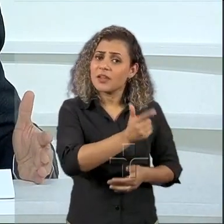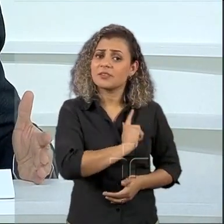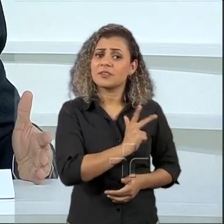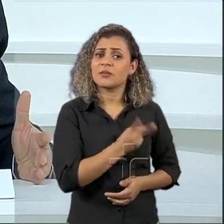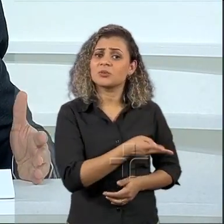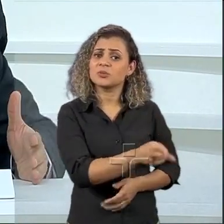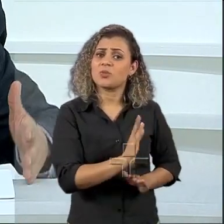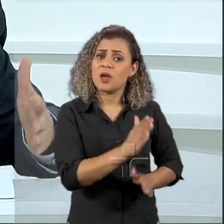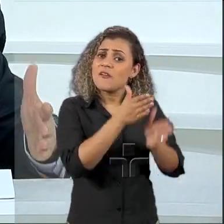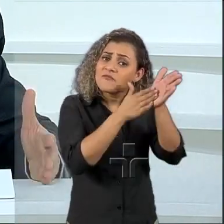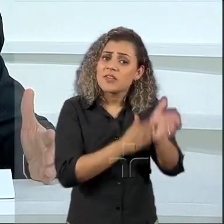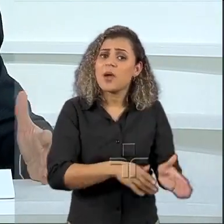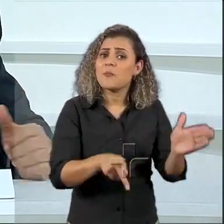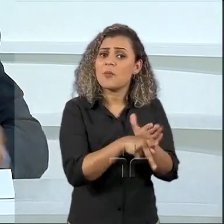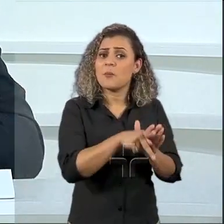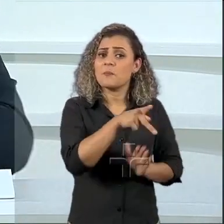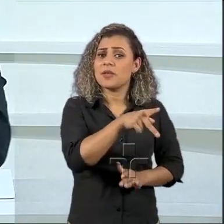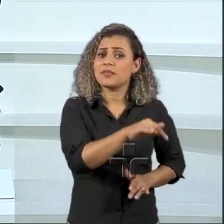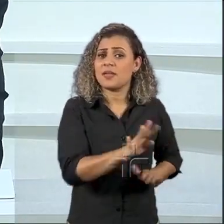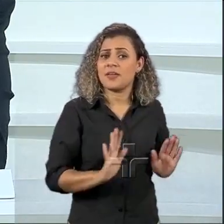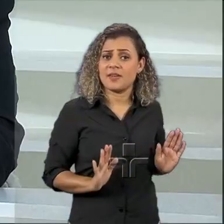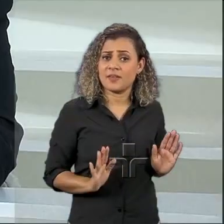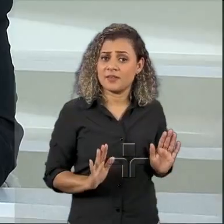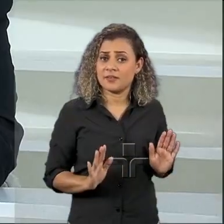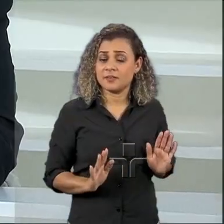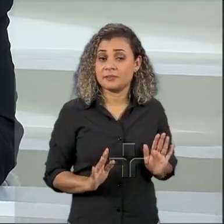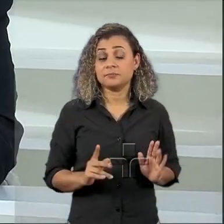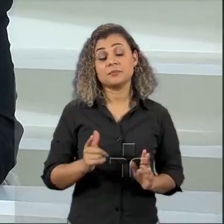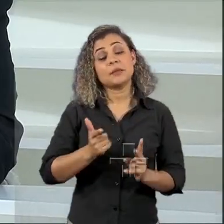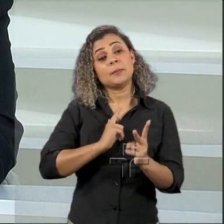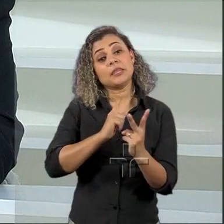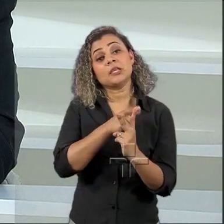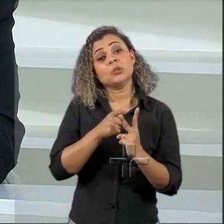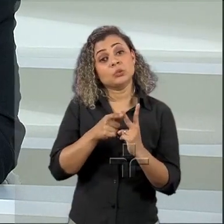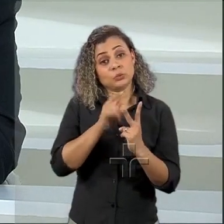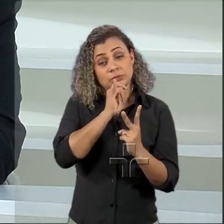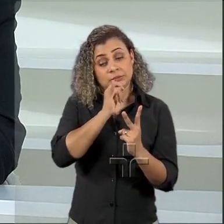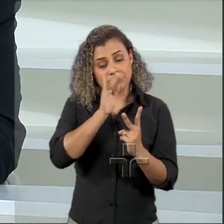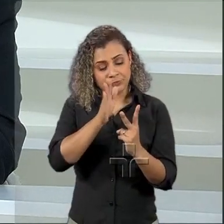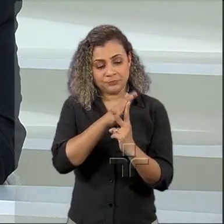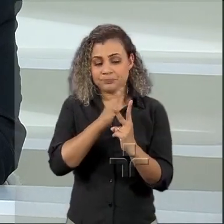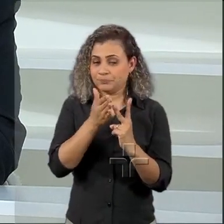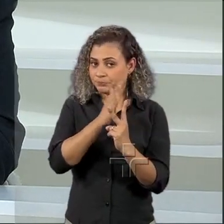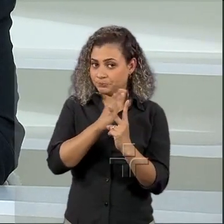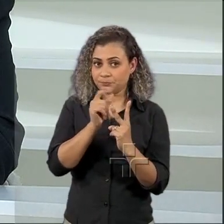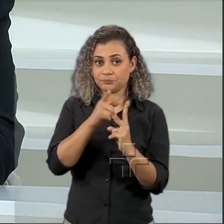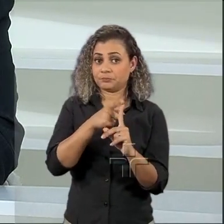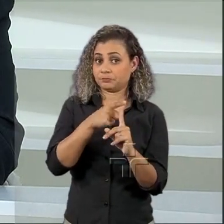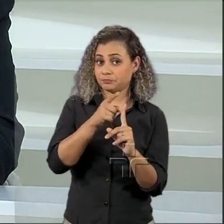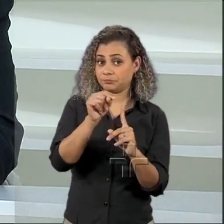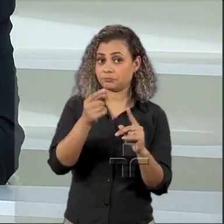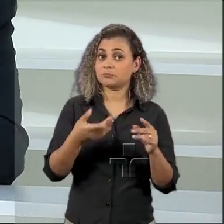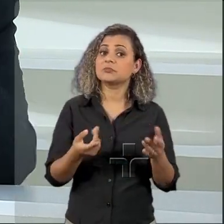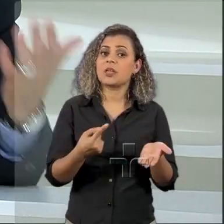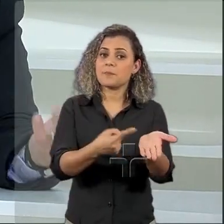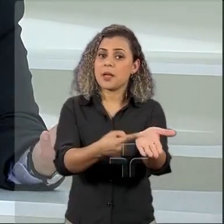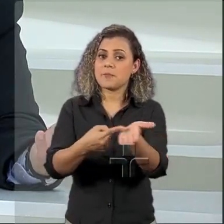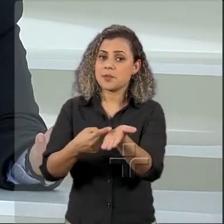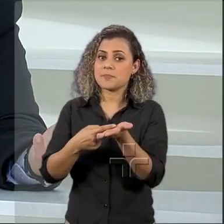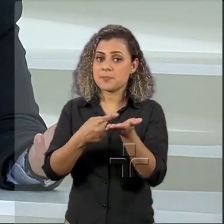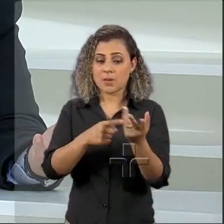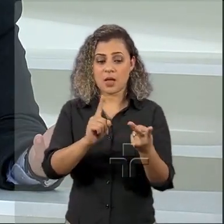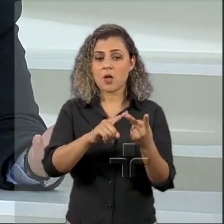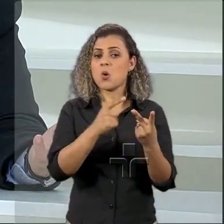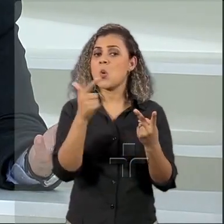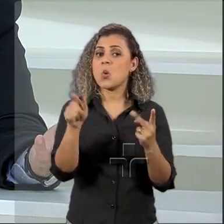são fiéis do PT. Mas ele da vai ter que esquerda. fazer o seguinte, são duas mãos, né? Eu escrevi a respeito disso. Ele vai ter que dar uma mão à conciliação, mas a outra